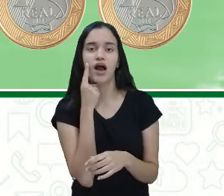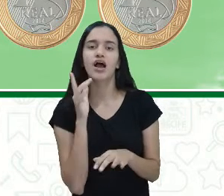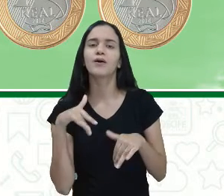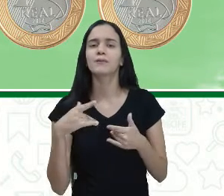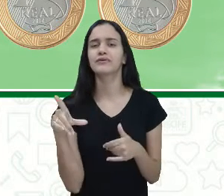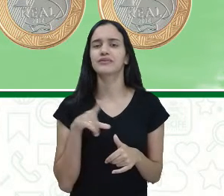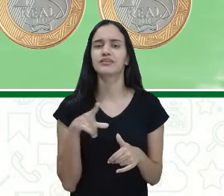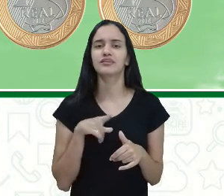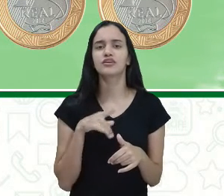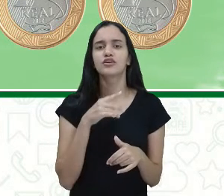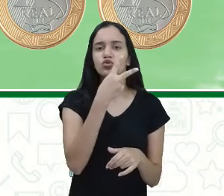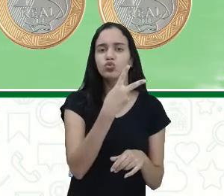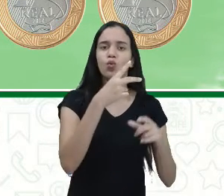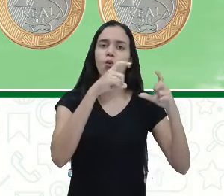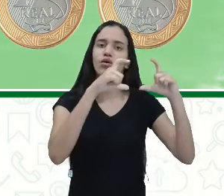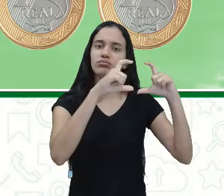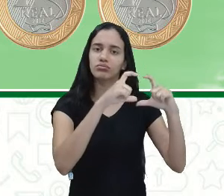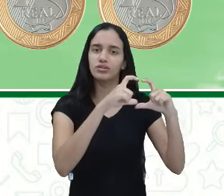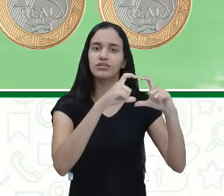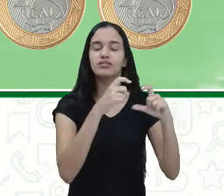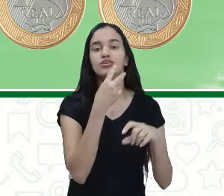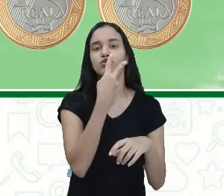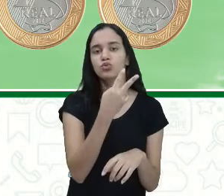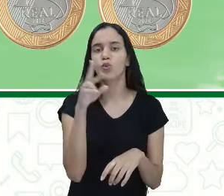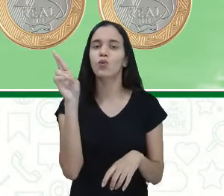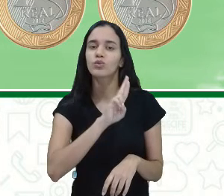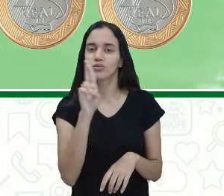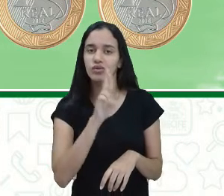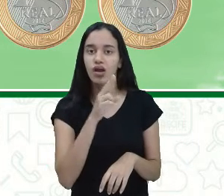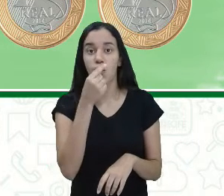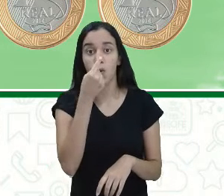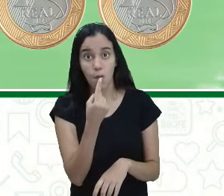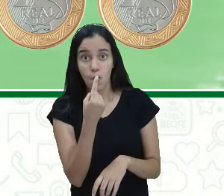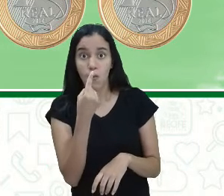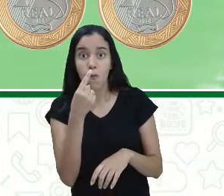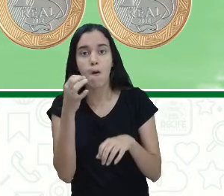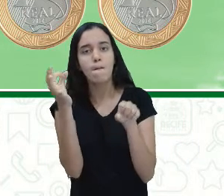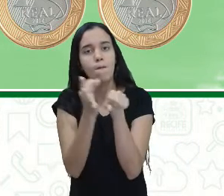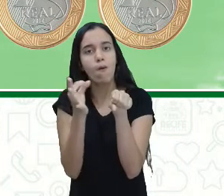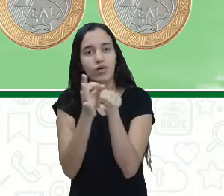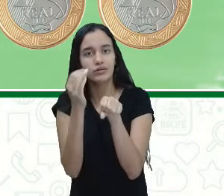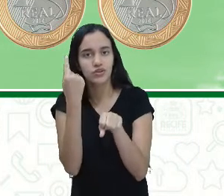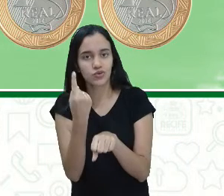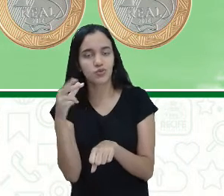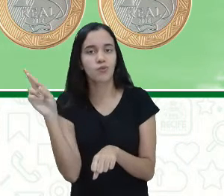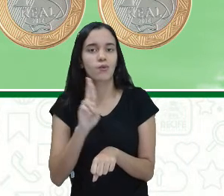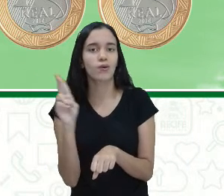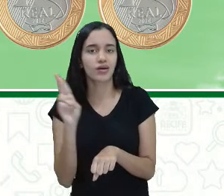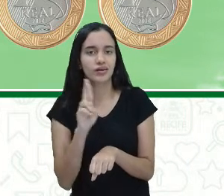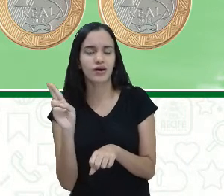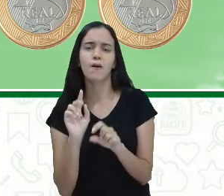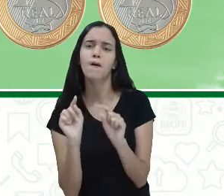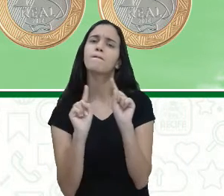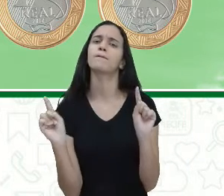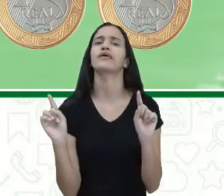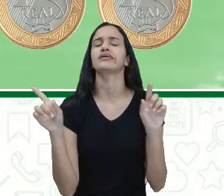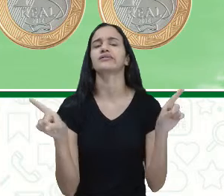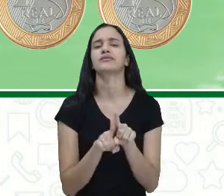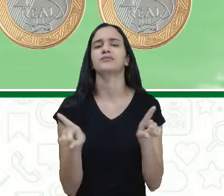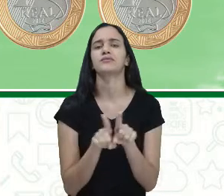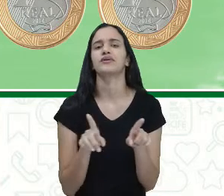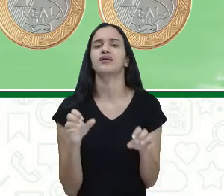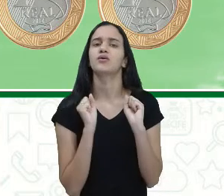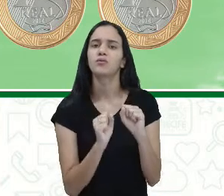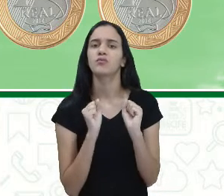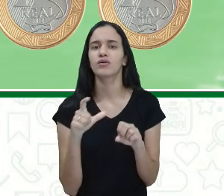ter duas cédulas de 2 reais e uma moeda de 1 real. Mas eu também posso ter